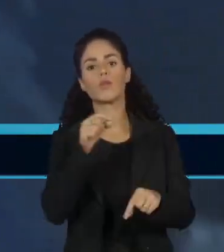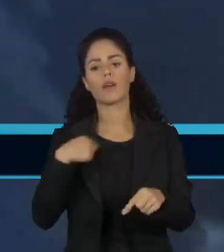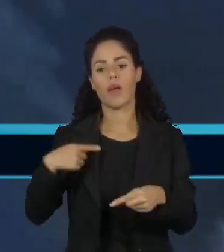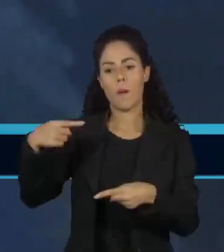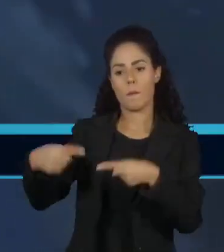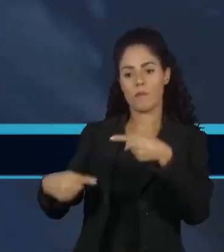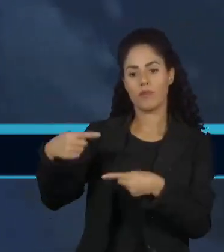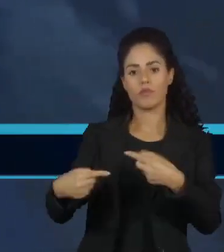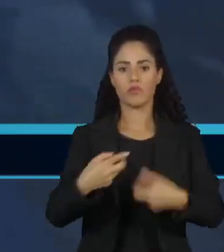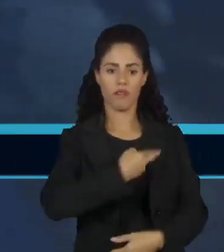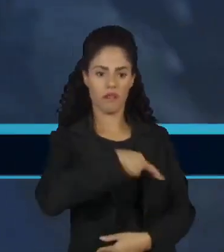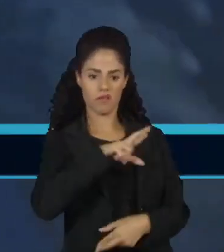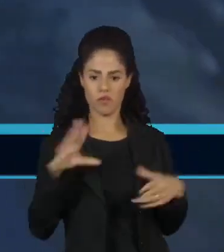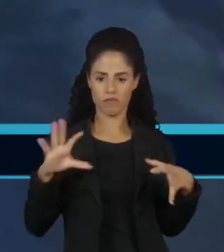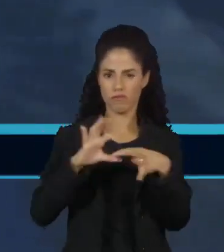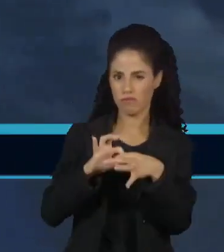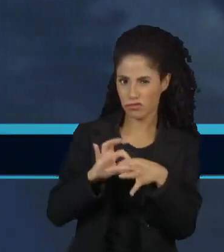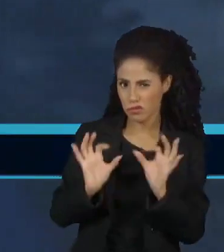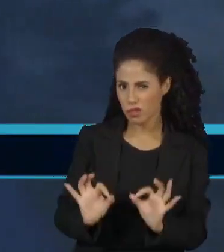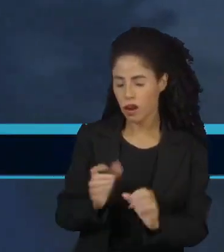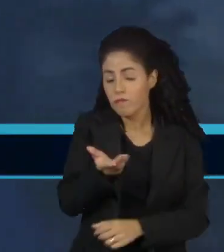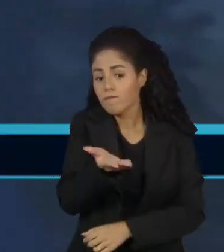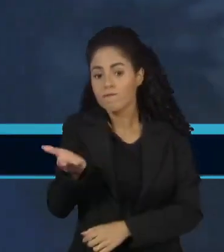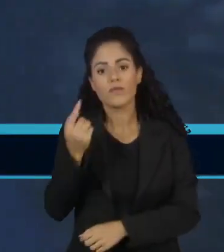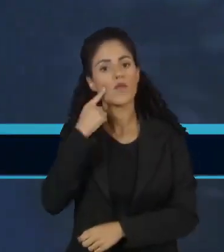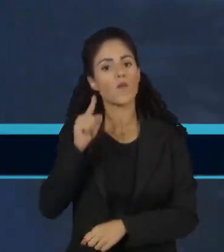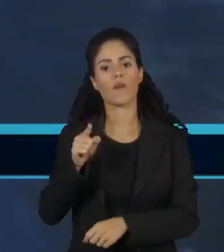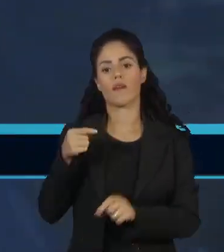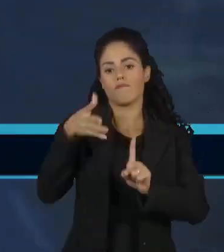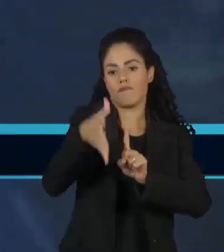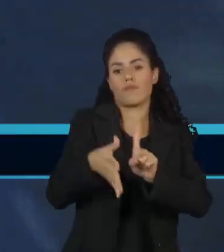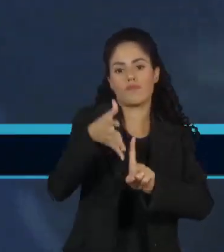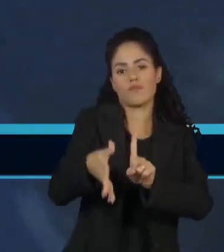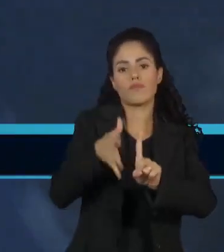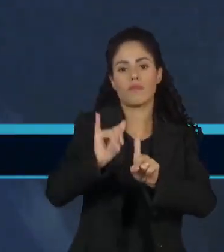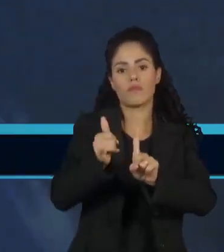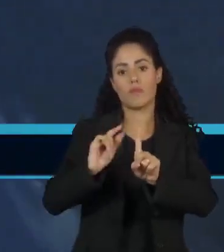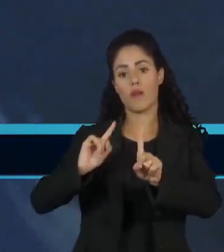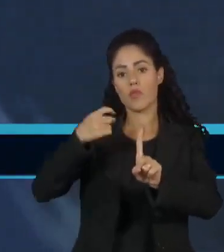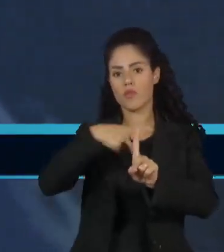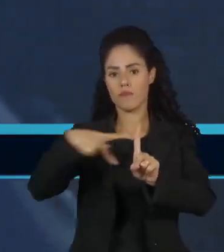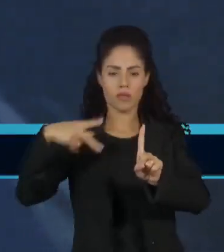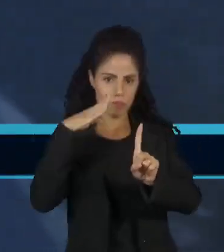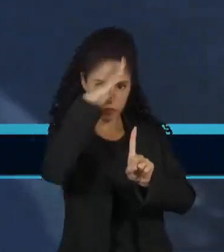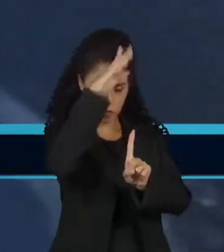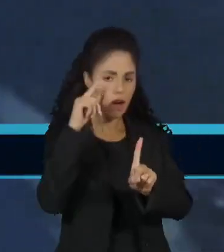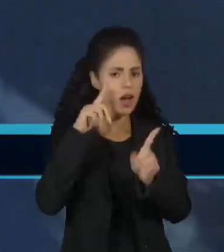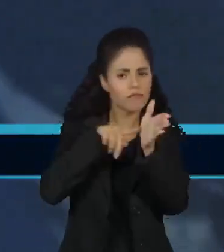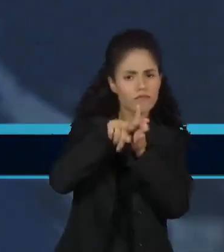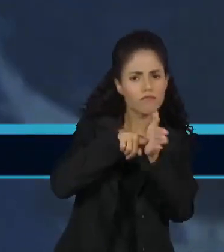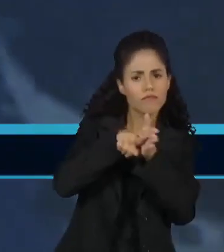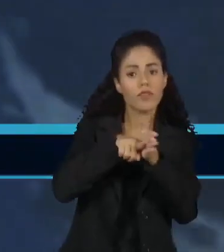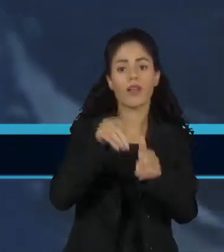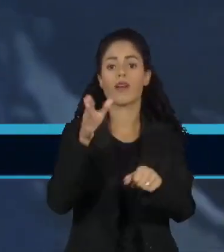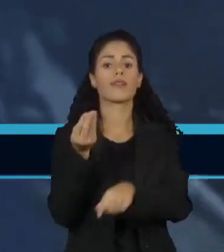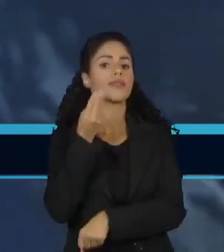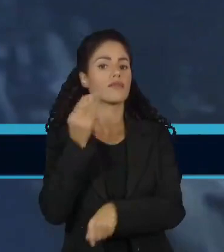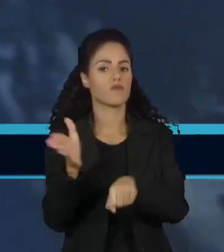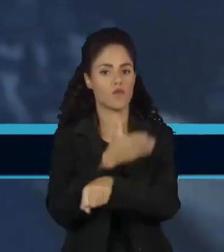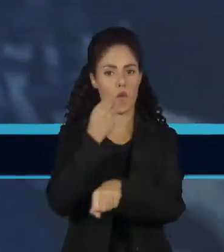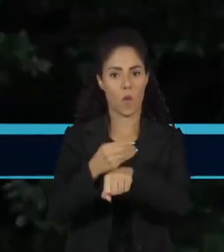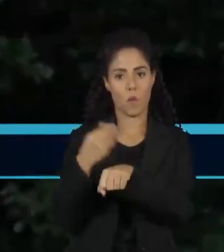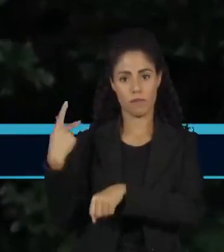política e religião. O discurso do ex-presidente será incluído pela Polícia Federal na investigação que apura a tentativa de golpe de